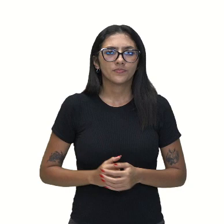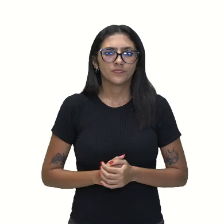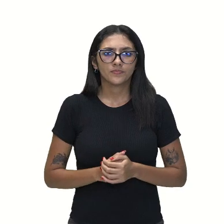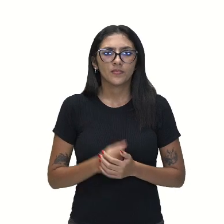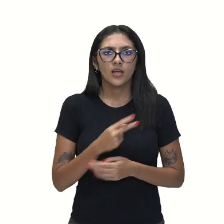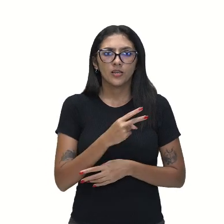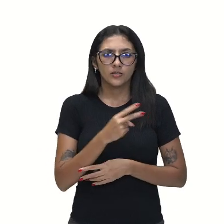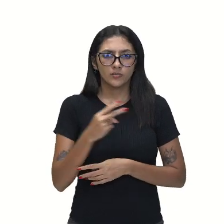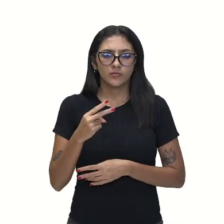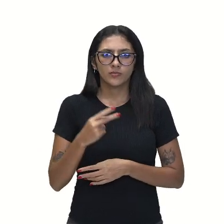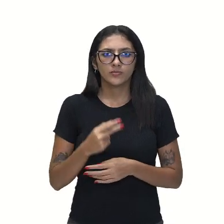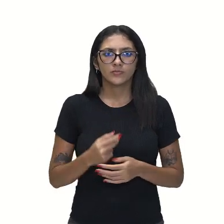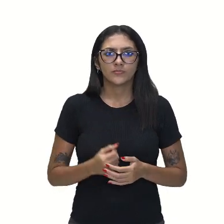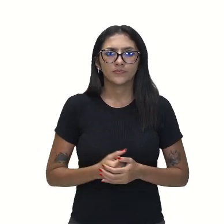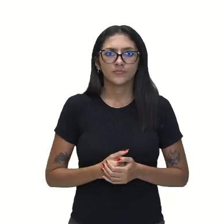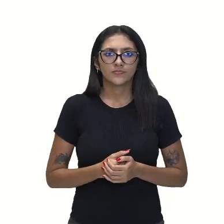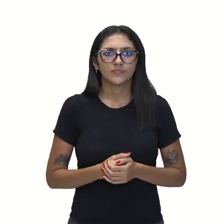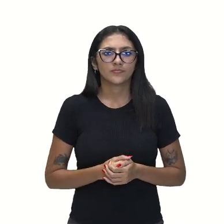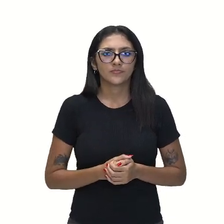Igual.